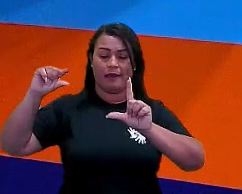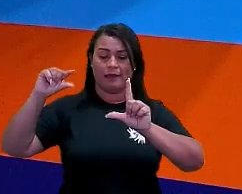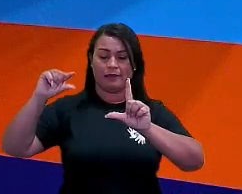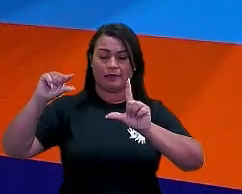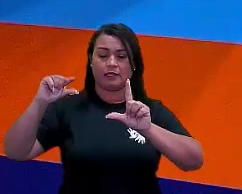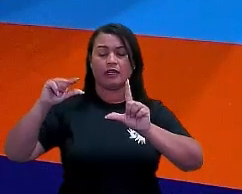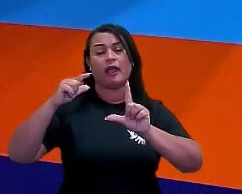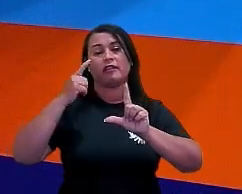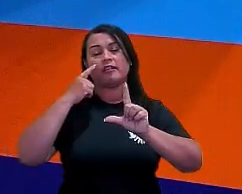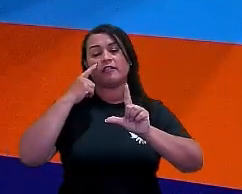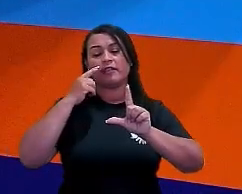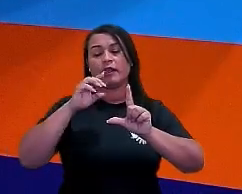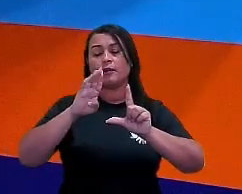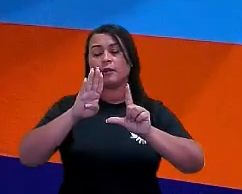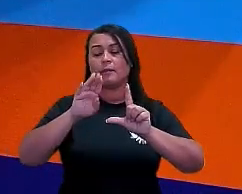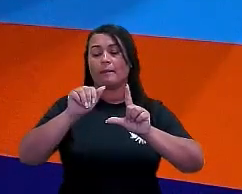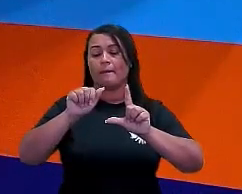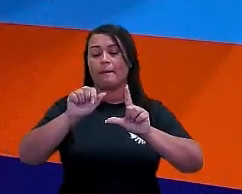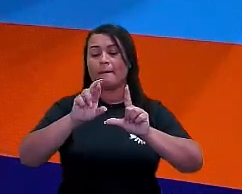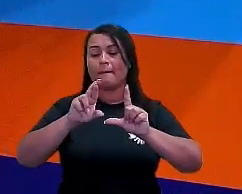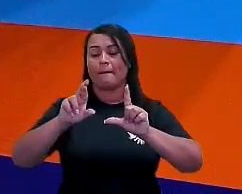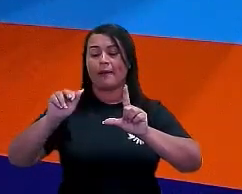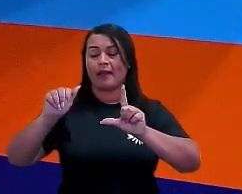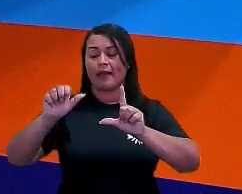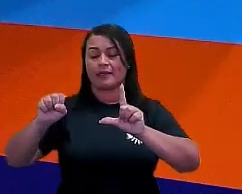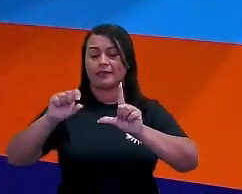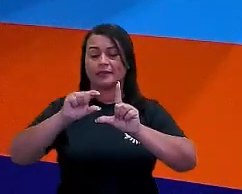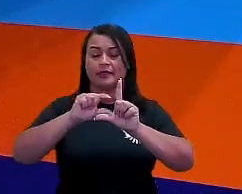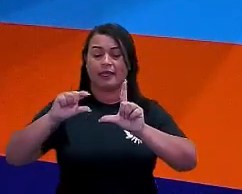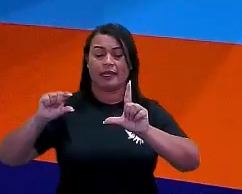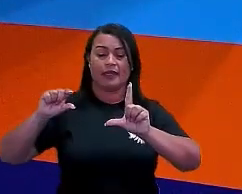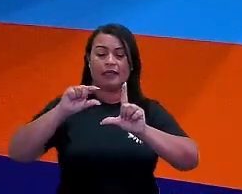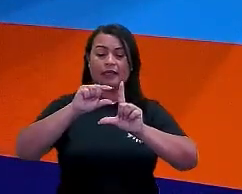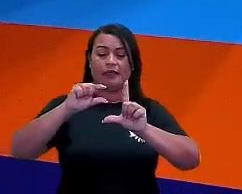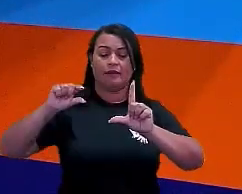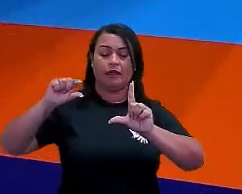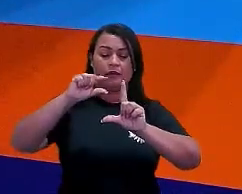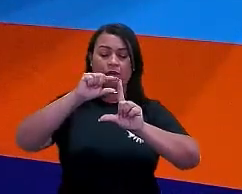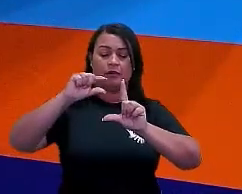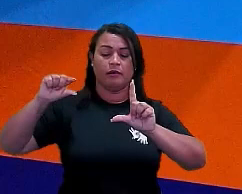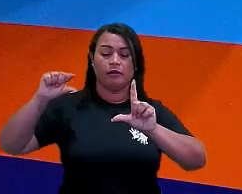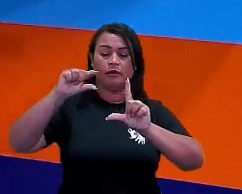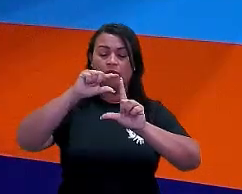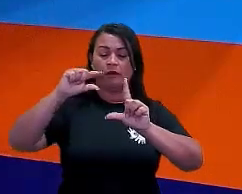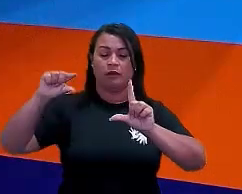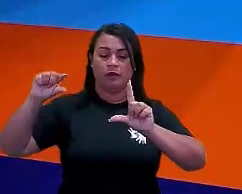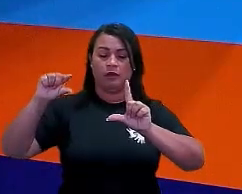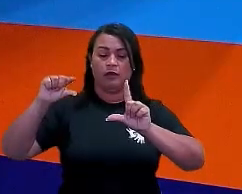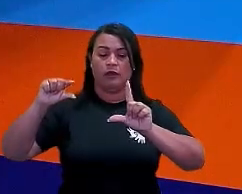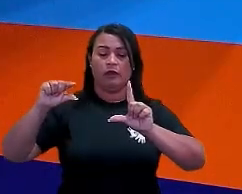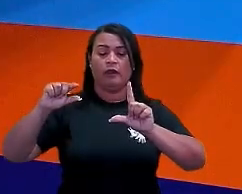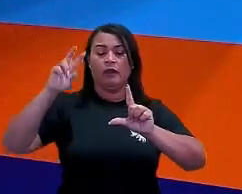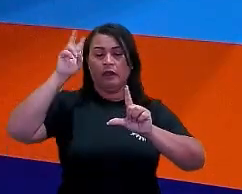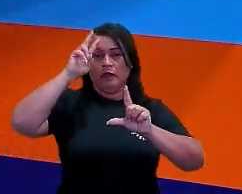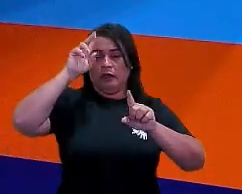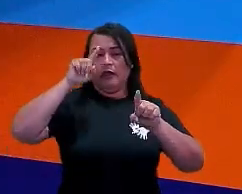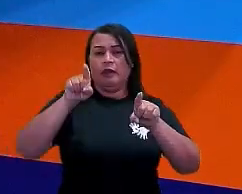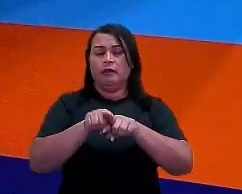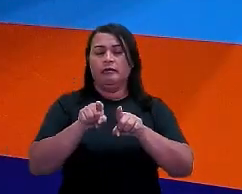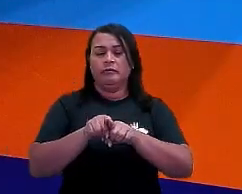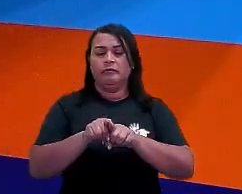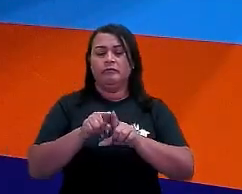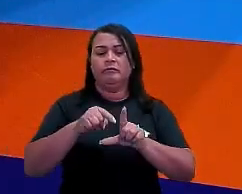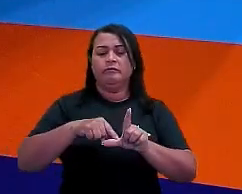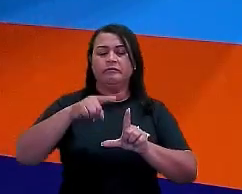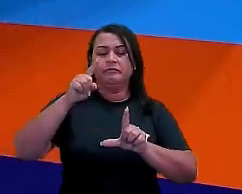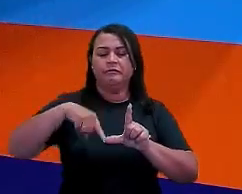aí a gente costuma dizer que ele está deitadinho, na horizontal, tá certo? Lembrando que todo gráfico